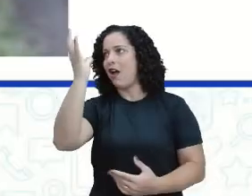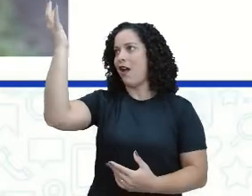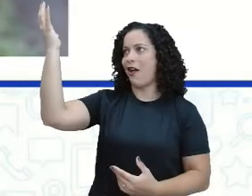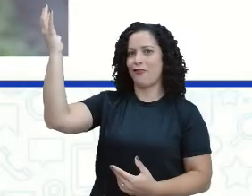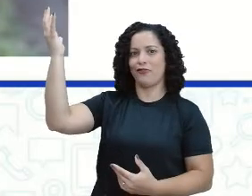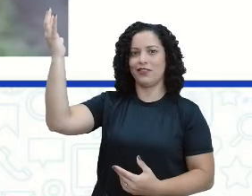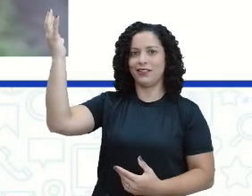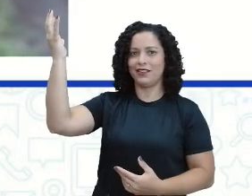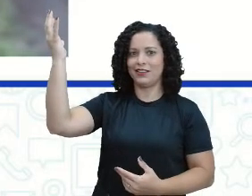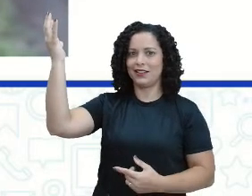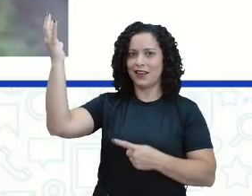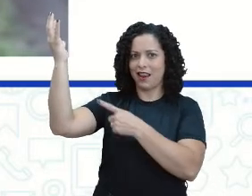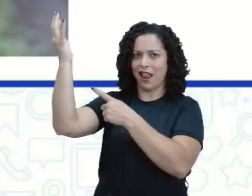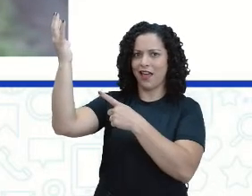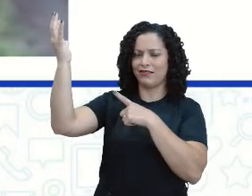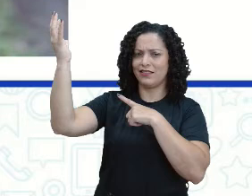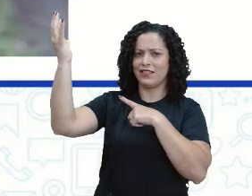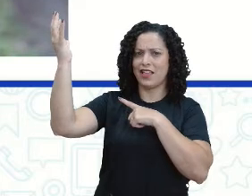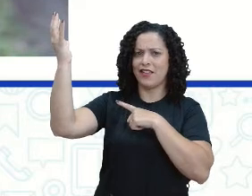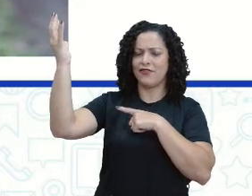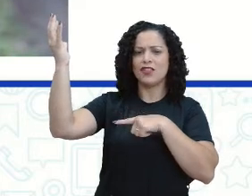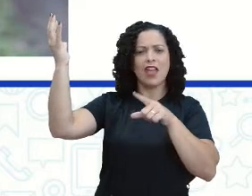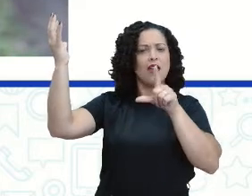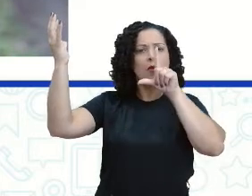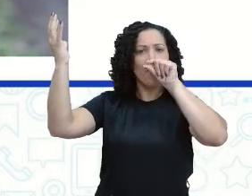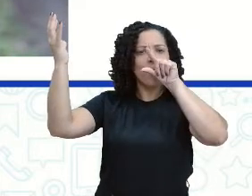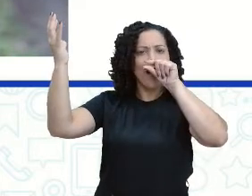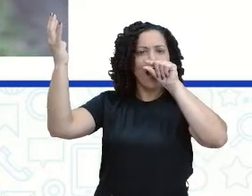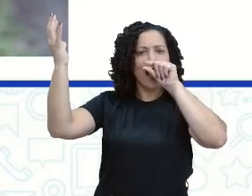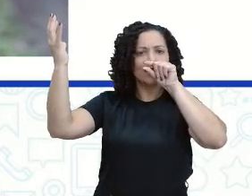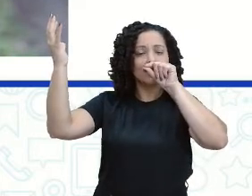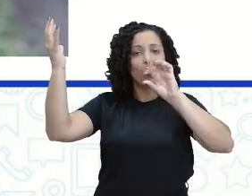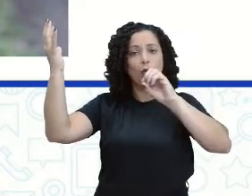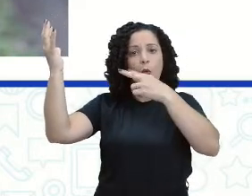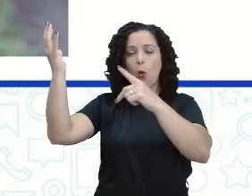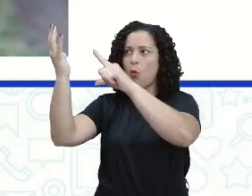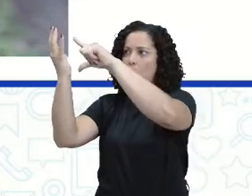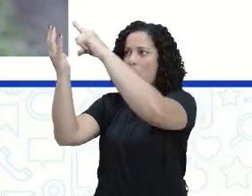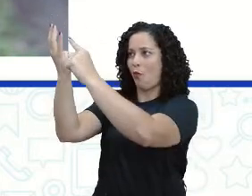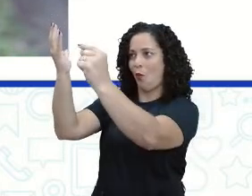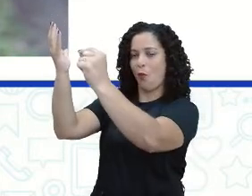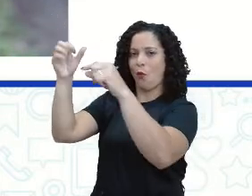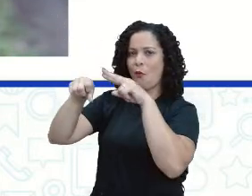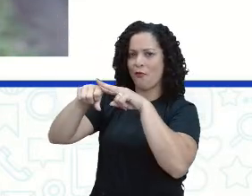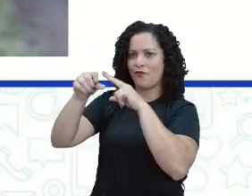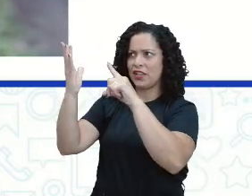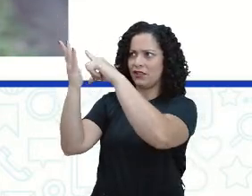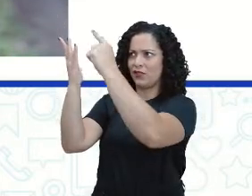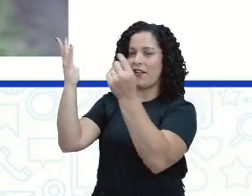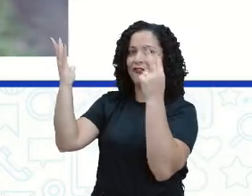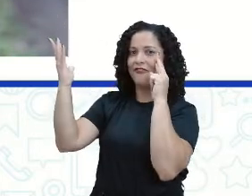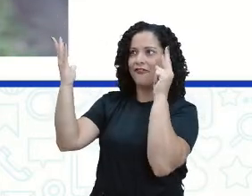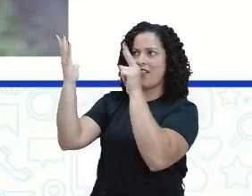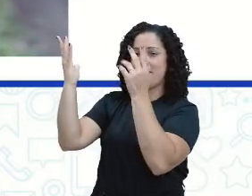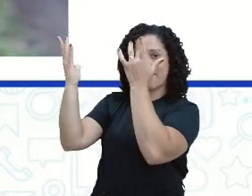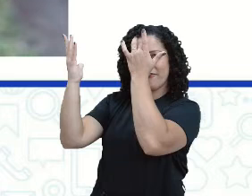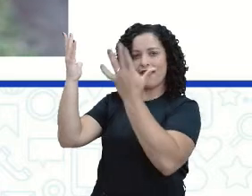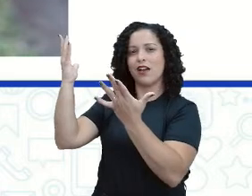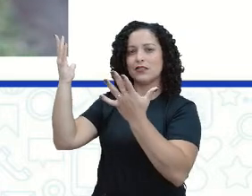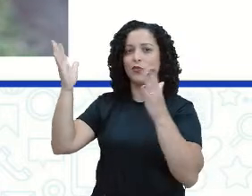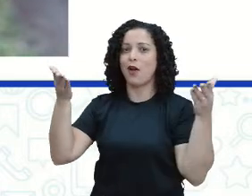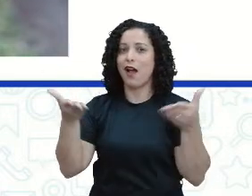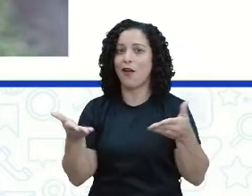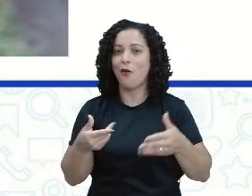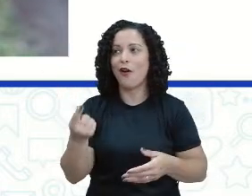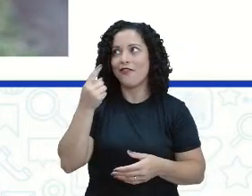se aparecesse um pássaro, né, ou aparecesse ali um brotinho, ficava fácil de ver? Eu vou contar bem rapidinho para vocês essa